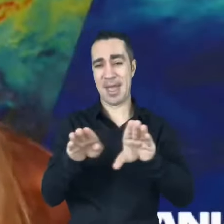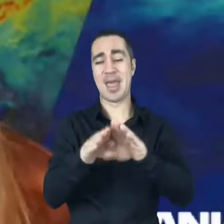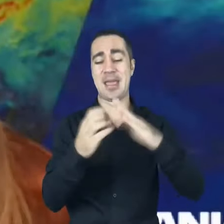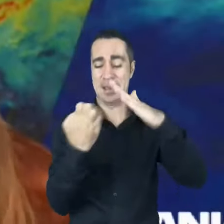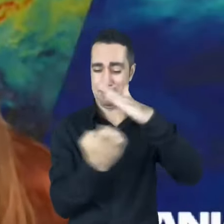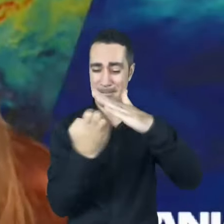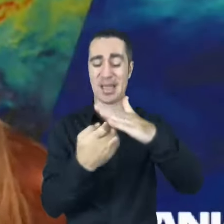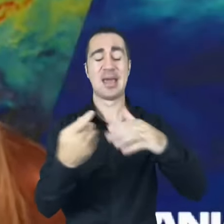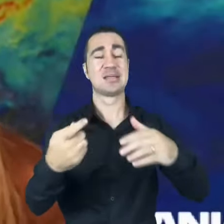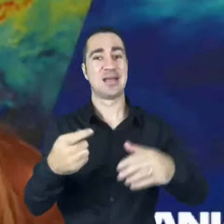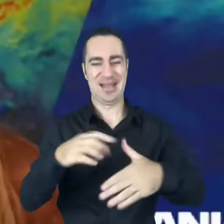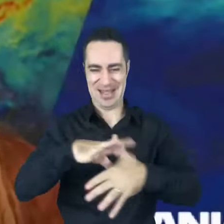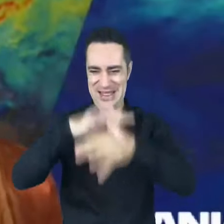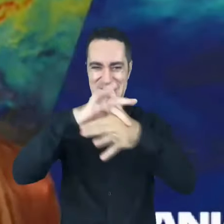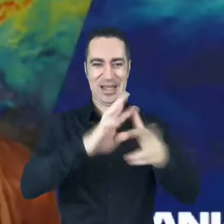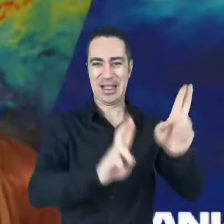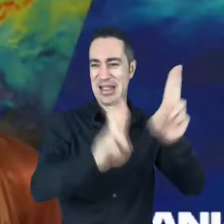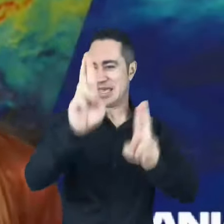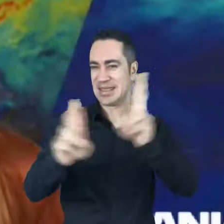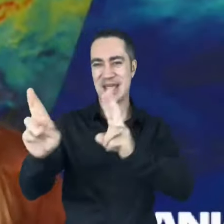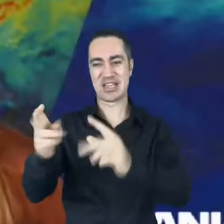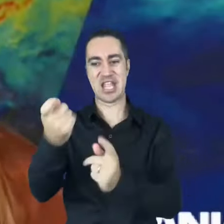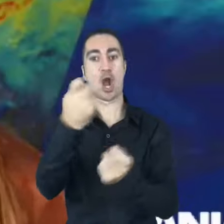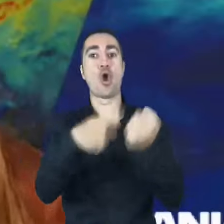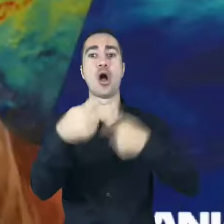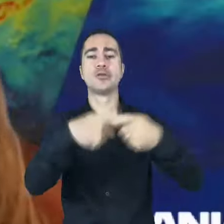hoje precisam entender coisas como